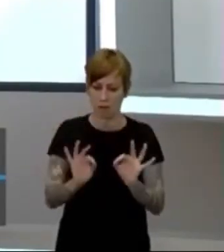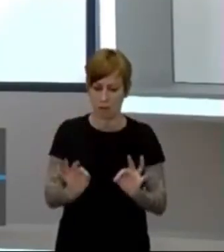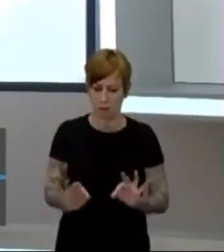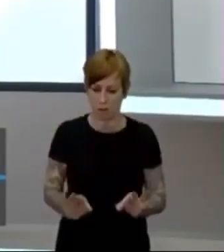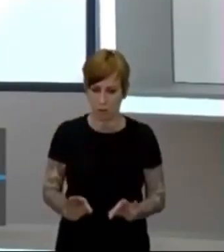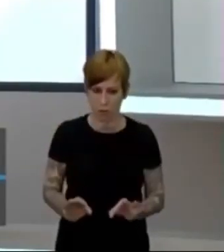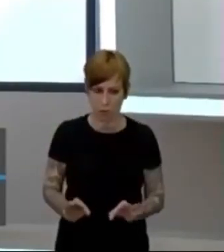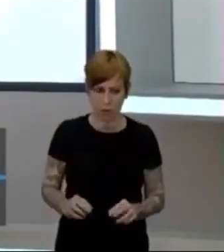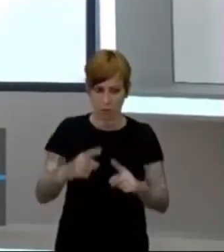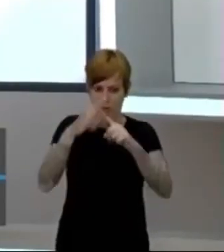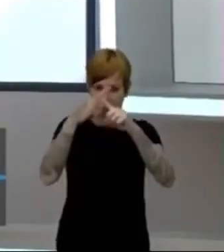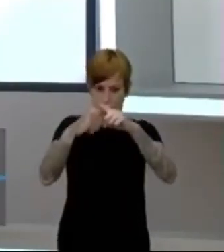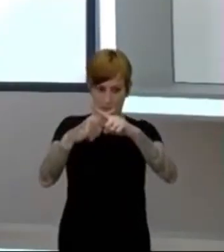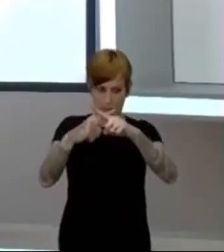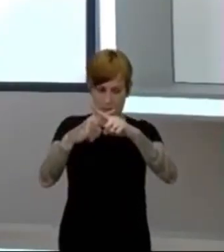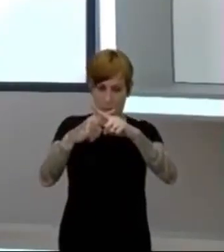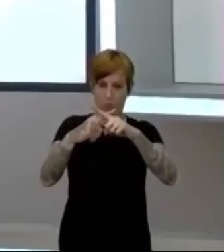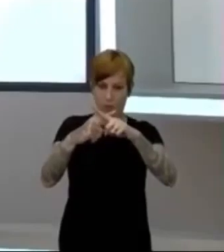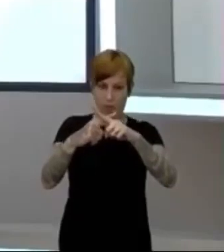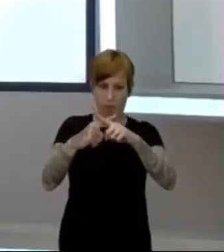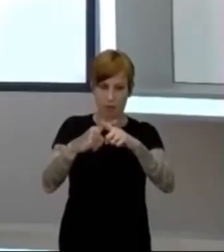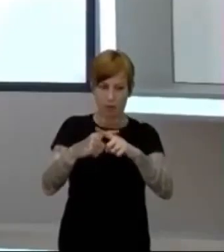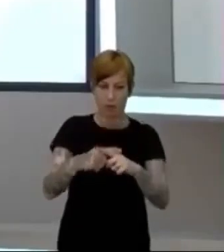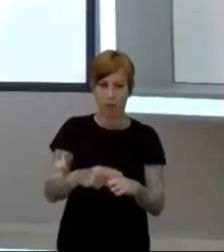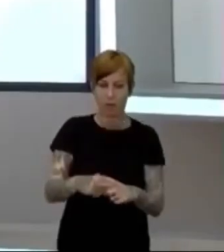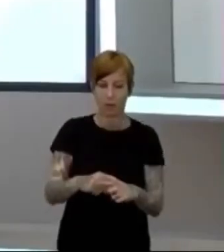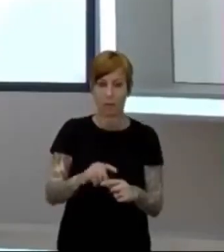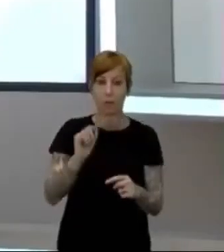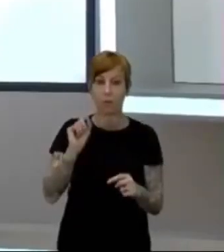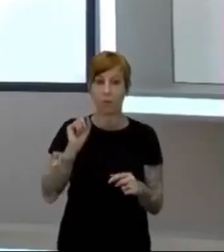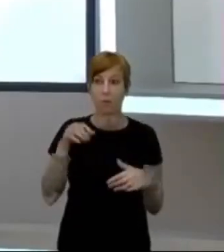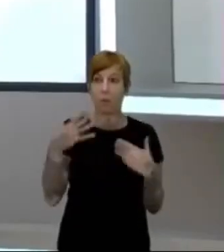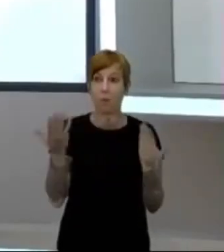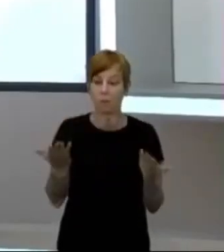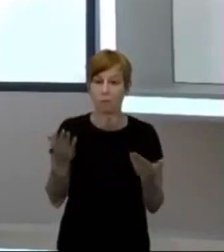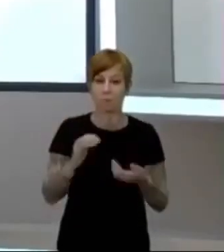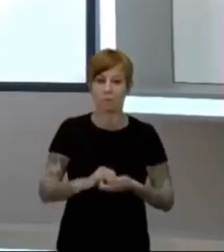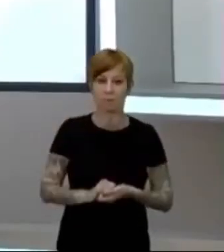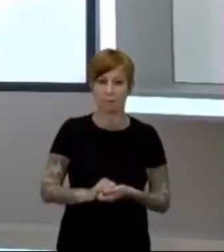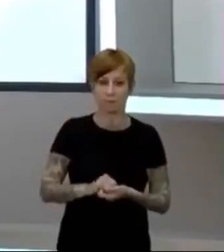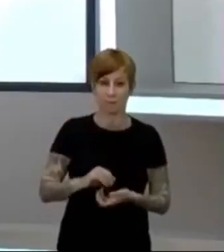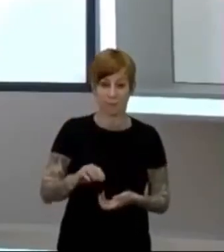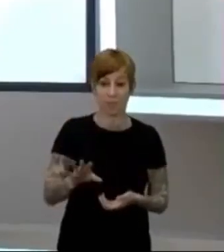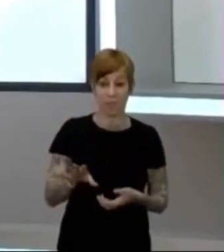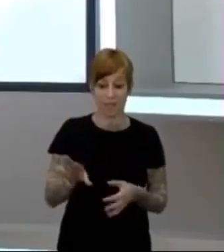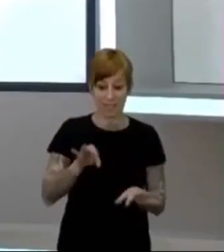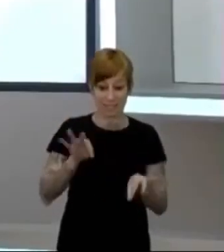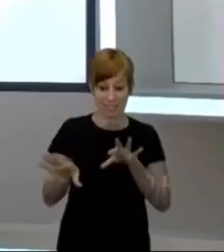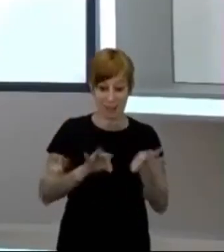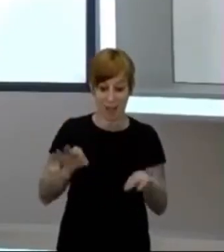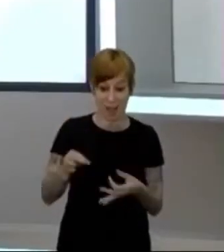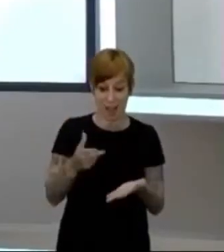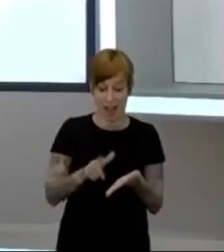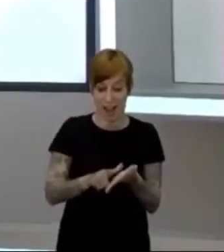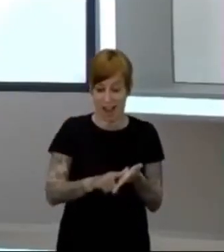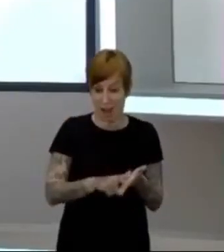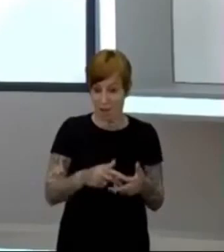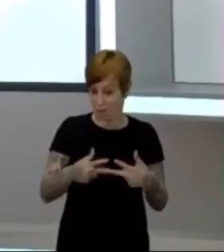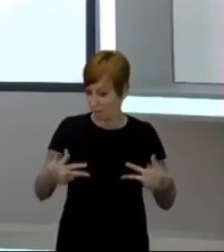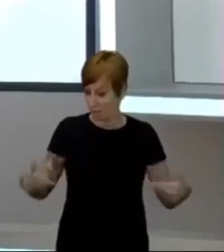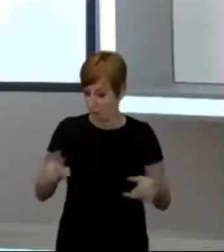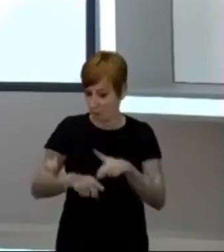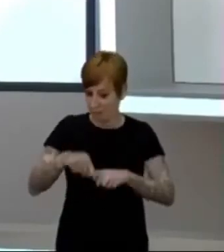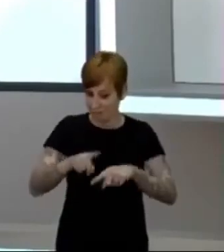em cruz e descobrir a medida desconhecida. Tudo bem? Então, preparados para a aula de hoje? Já separaram o material aí para acompanhar a aula com o professor